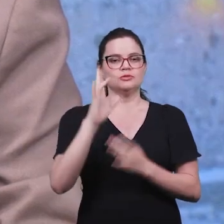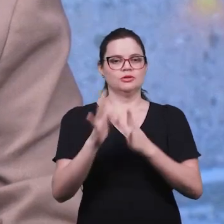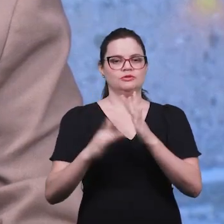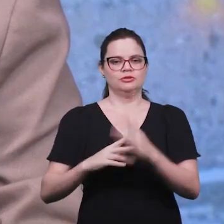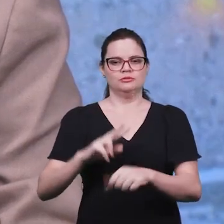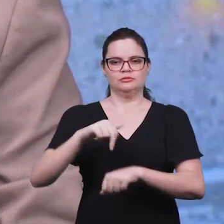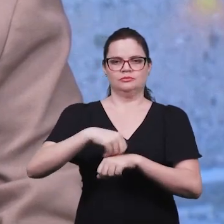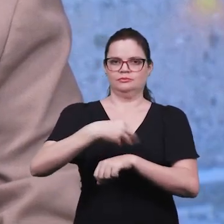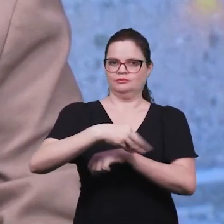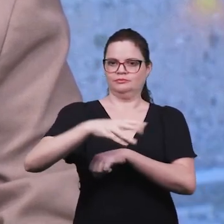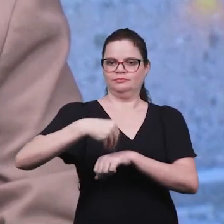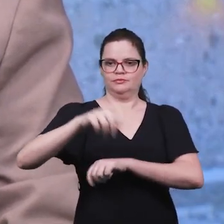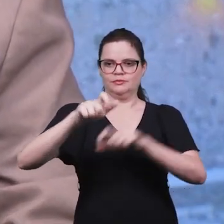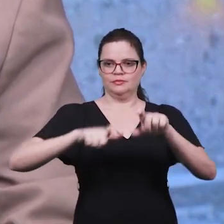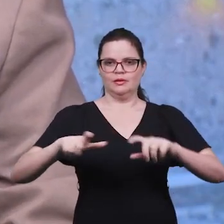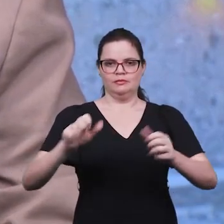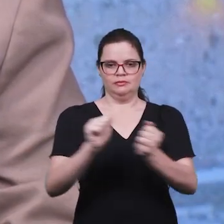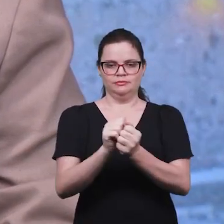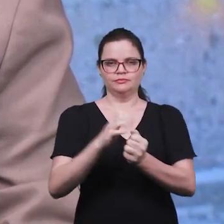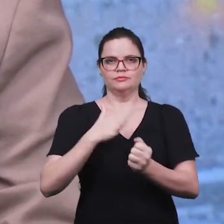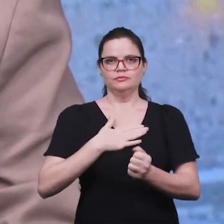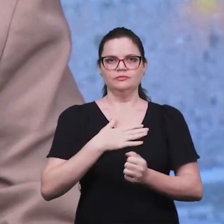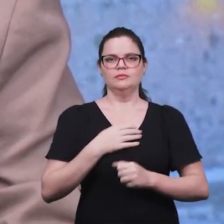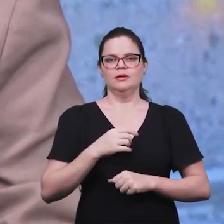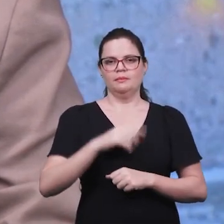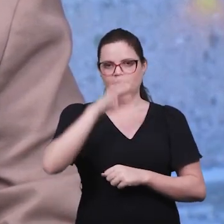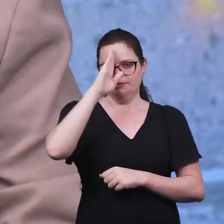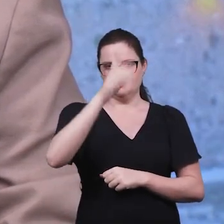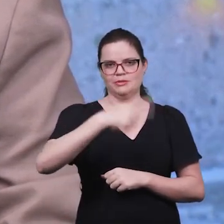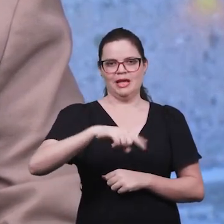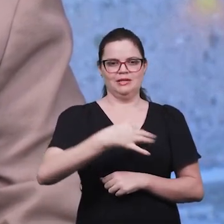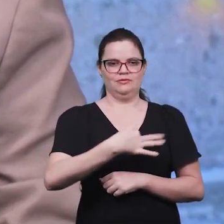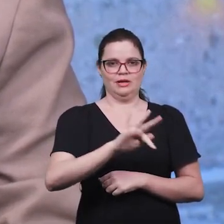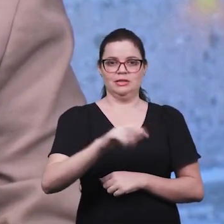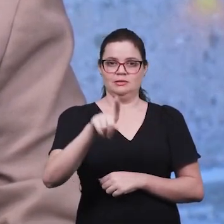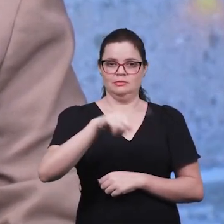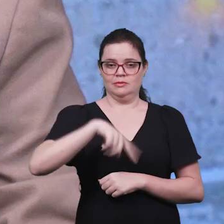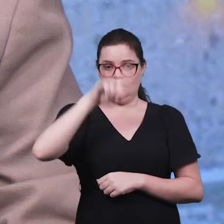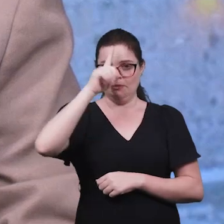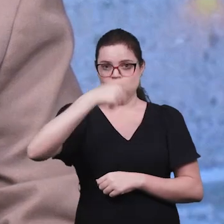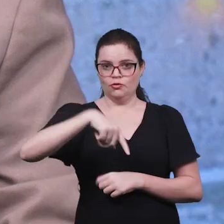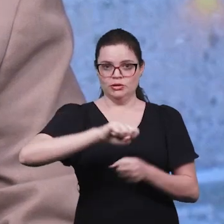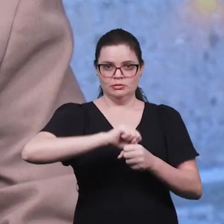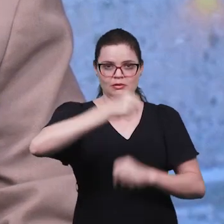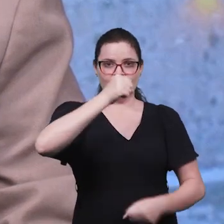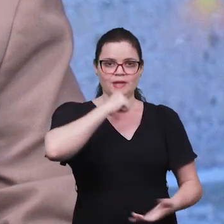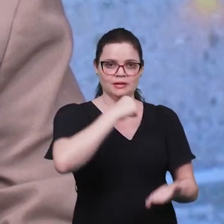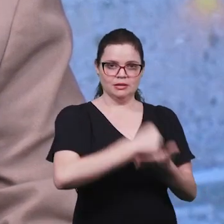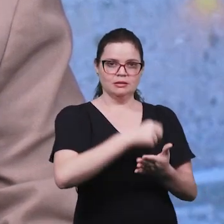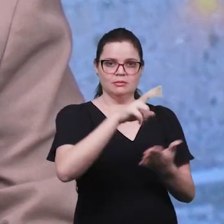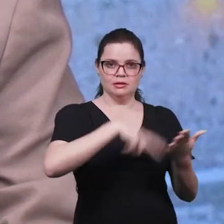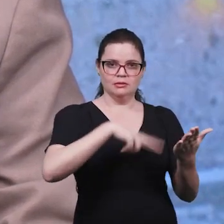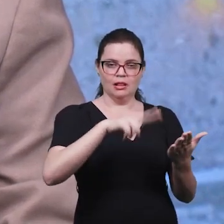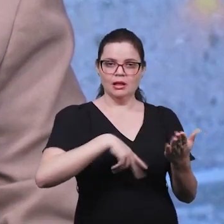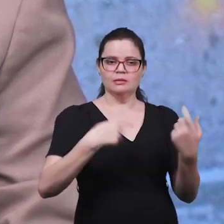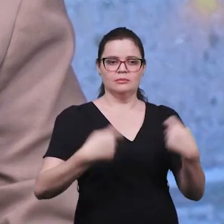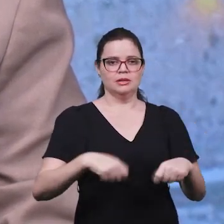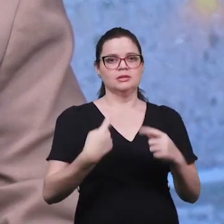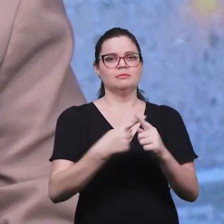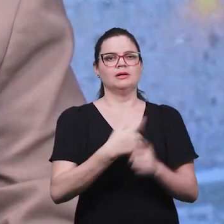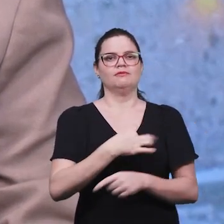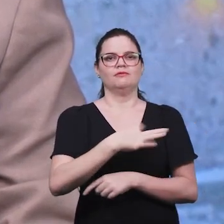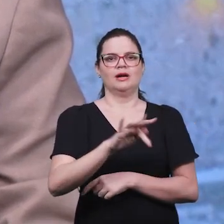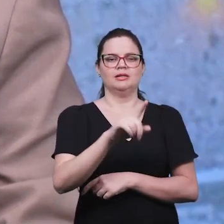Jesus falando àqueles que estavam ao seu redor, né, principalmente aos fariseus, né? Examinais as Escrituras, porque